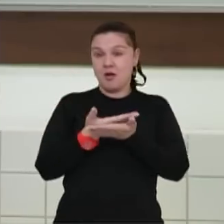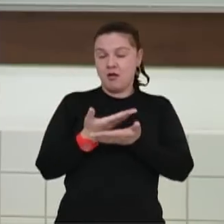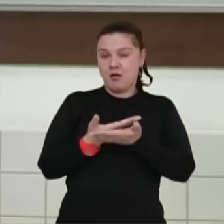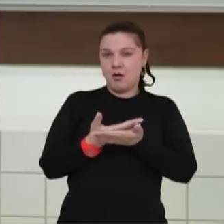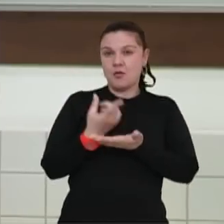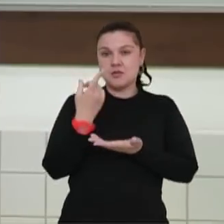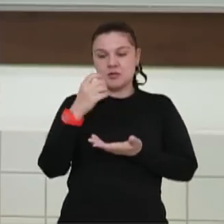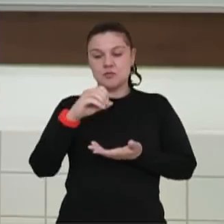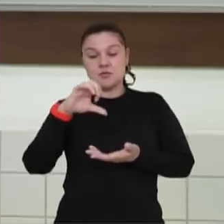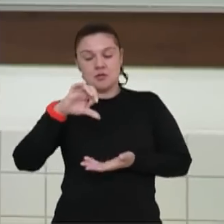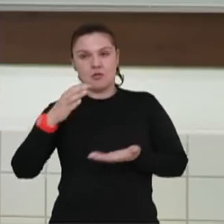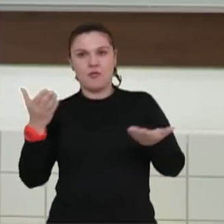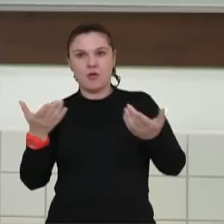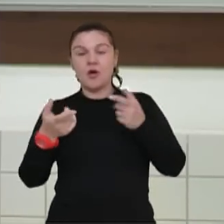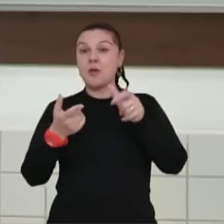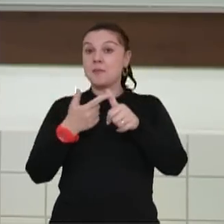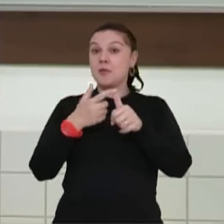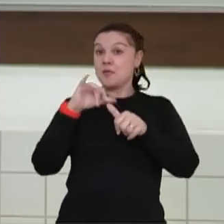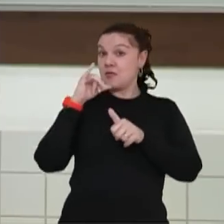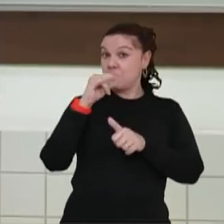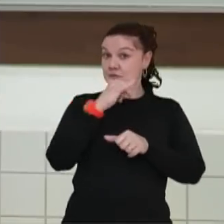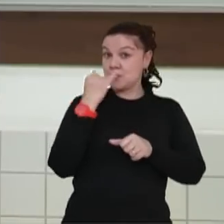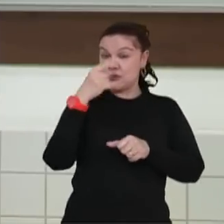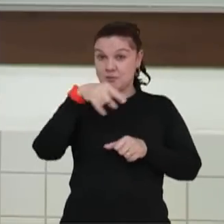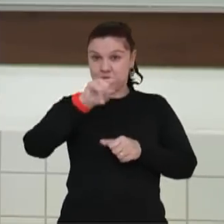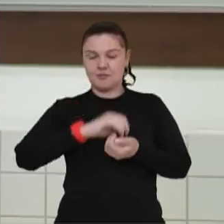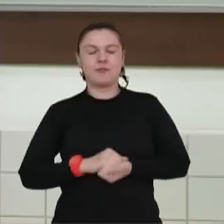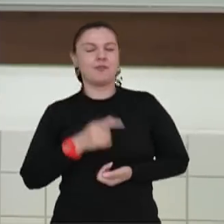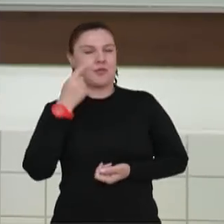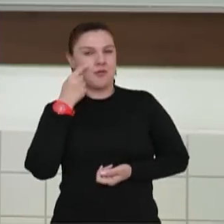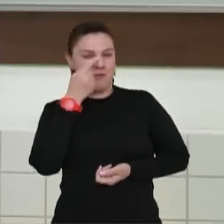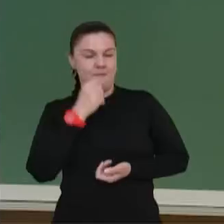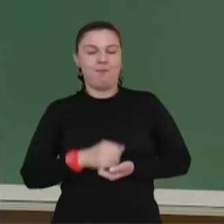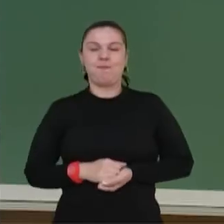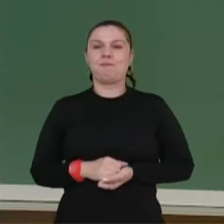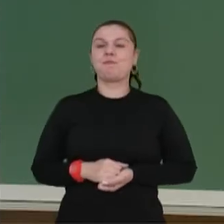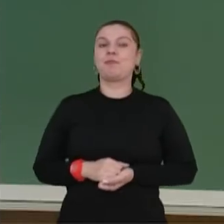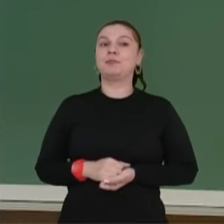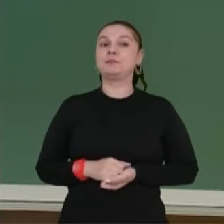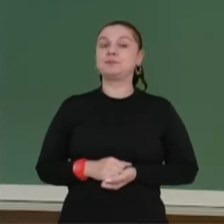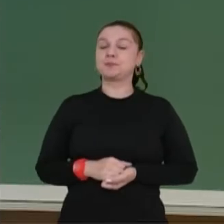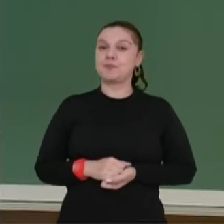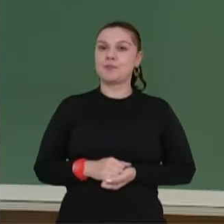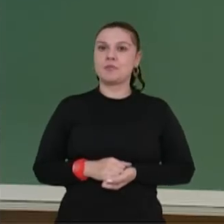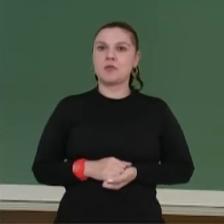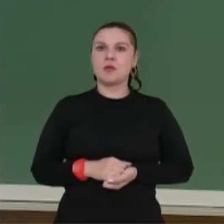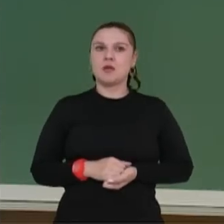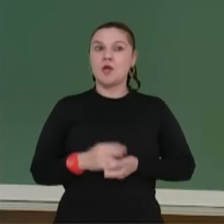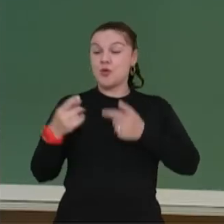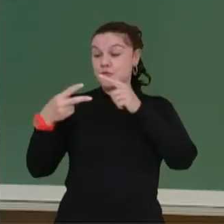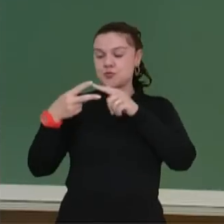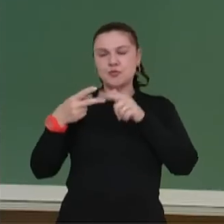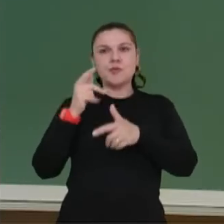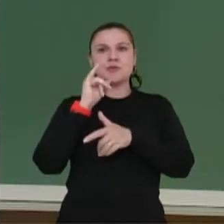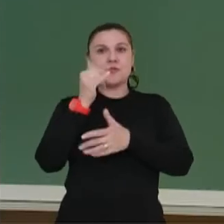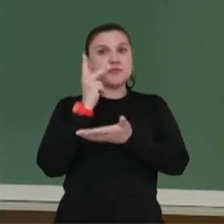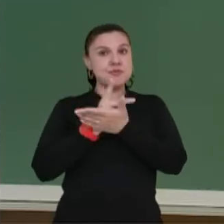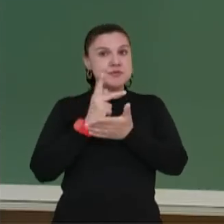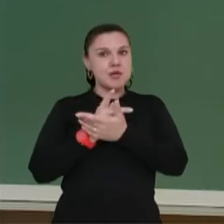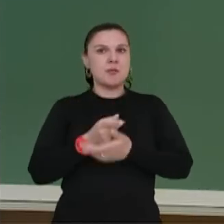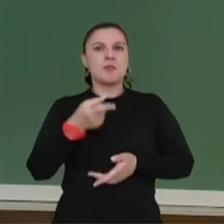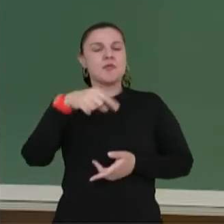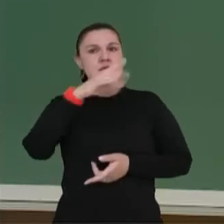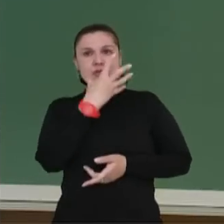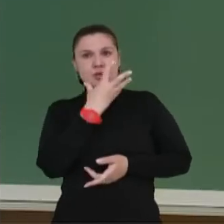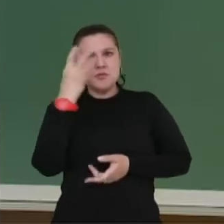matemática. E antes da gente começar, tem alguns recadinhos para você, dá uma olhada comigo. Os dois recadinhos de sempre, né? Não esqueça de fazer